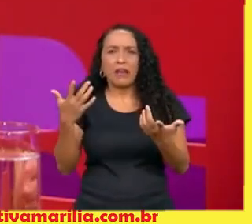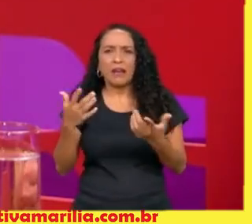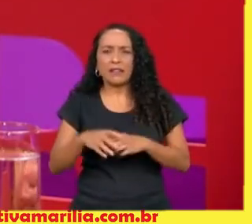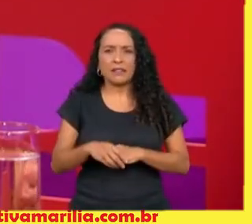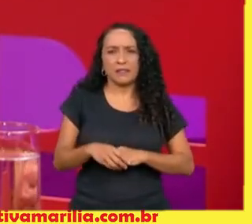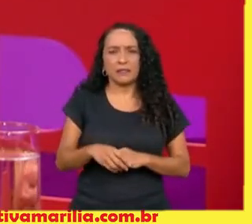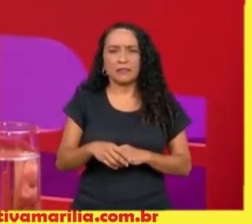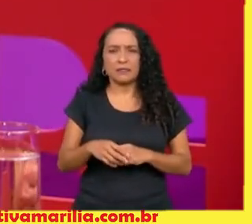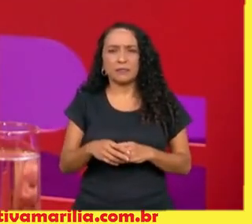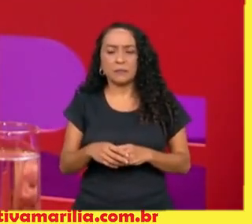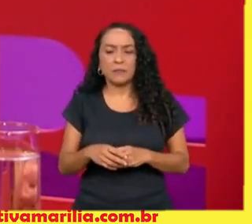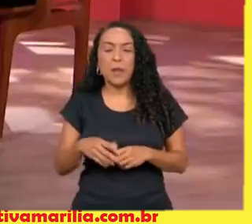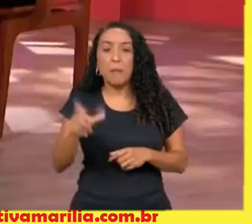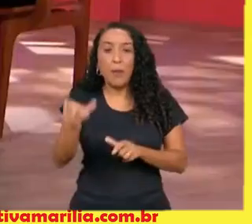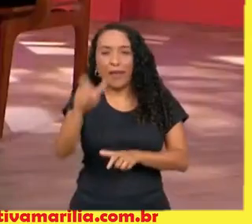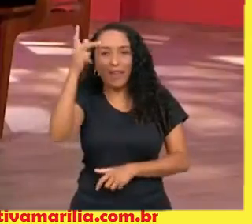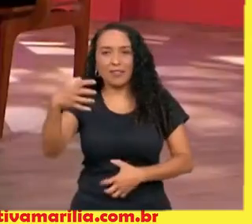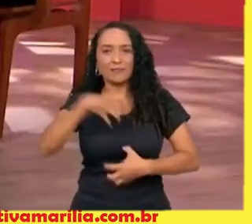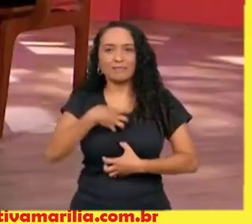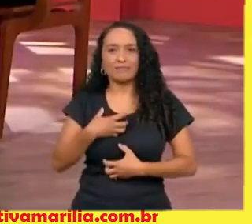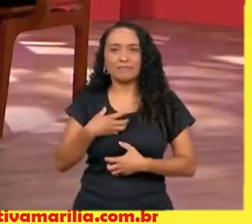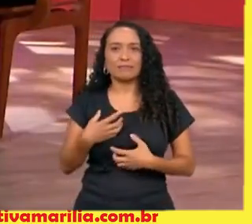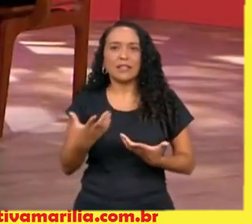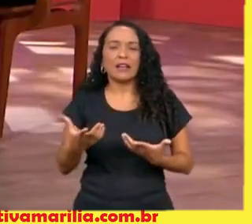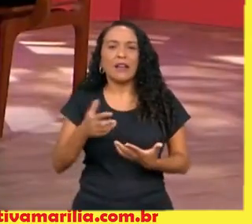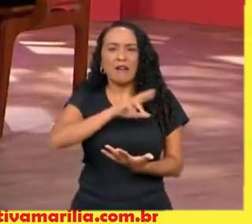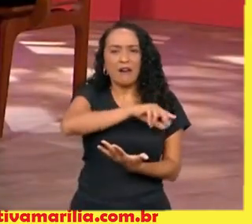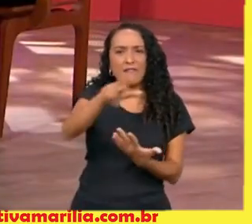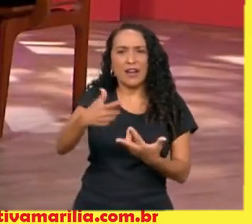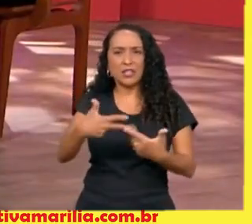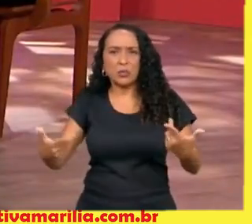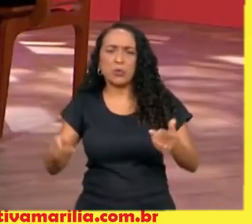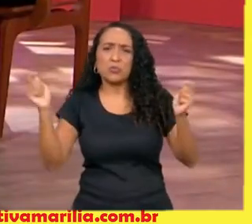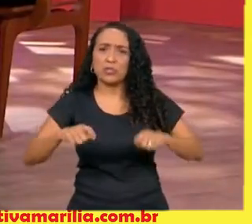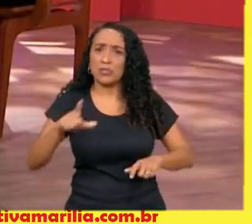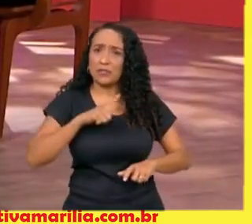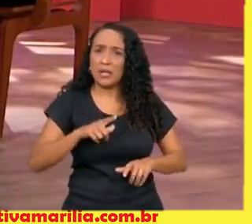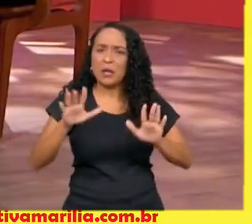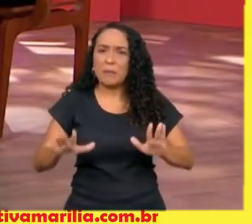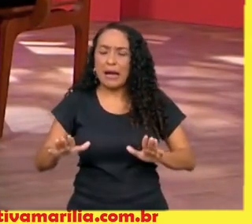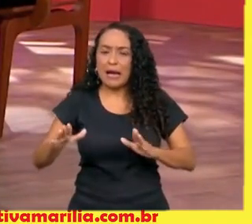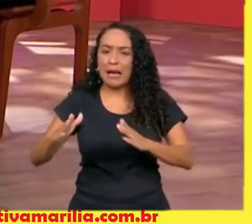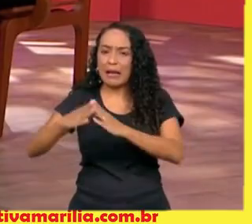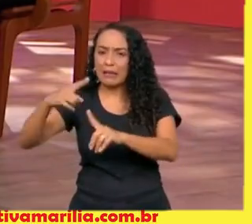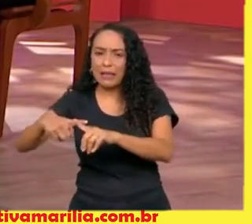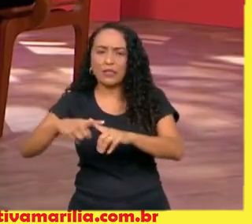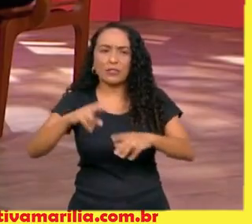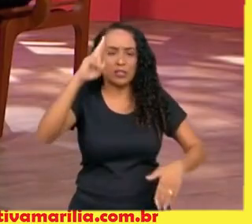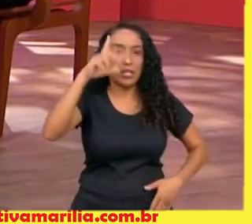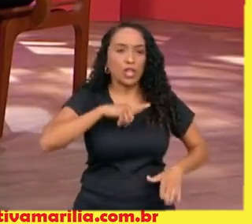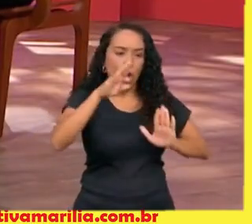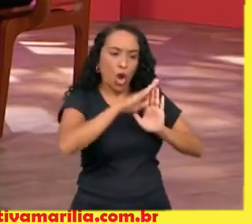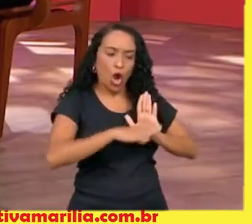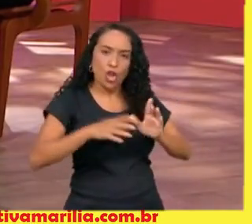se colocando. Ele pode ser alienação em relação a várias coisas. Claro, mas a igreja e o exército tem um código de conduta mais específico, isso, né? Quer dizer, o